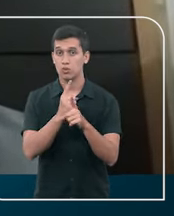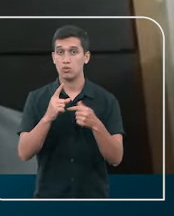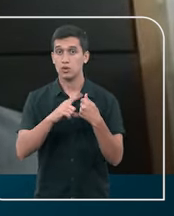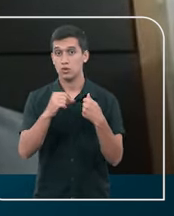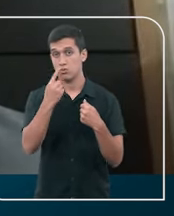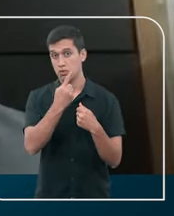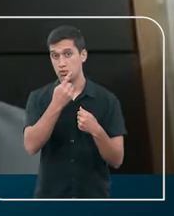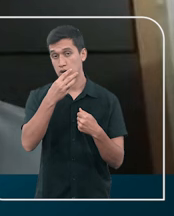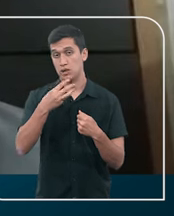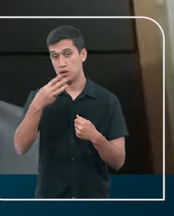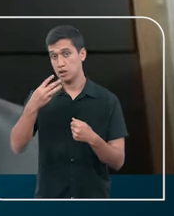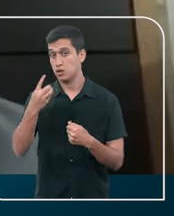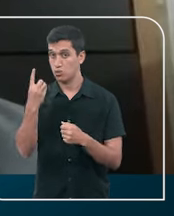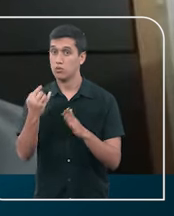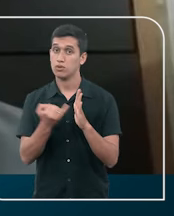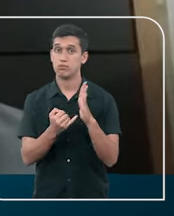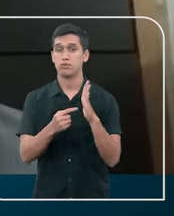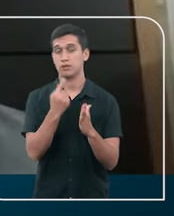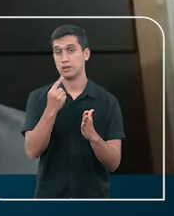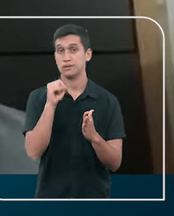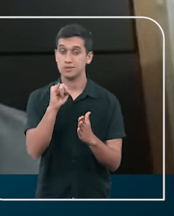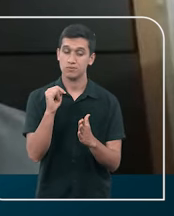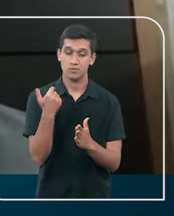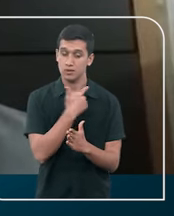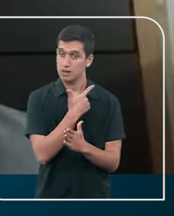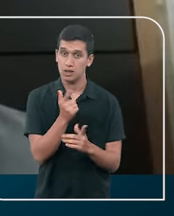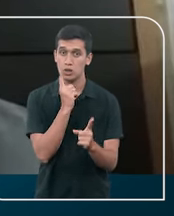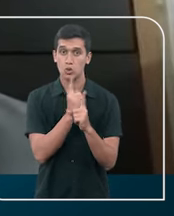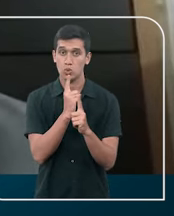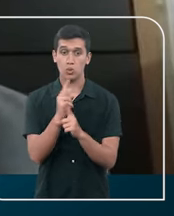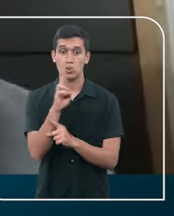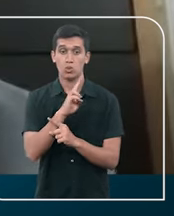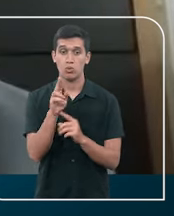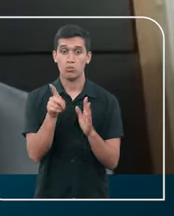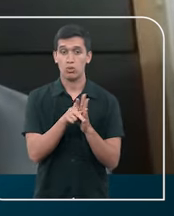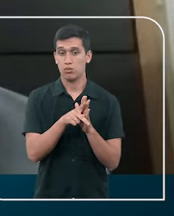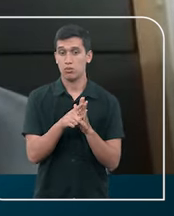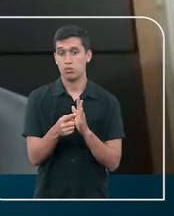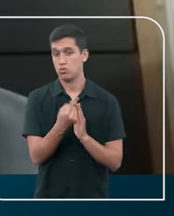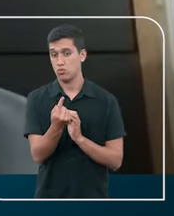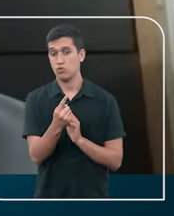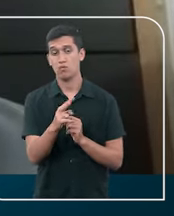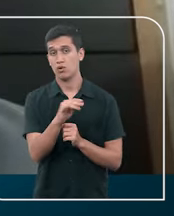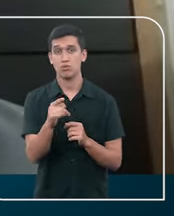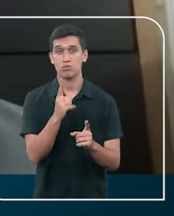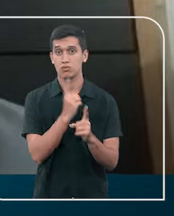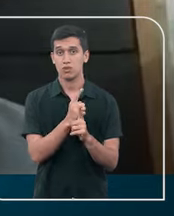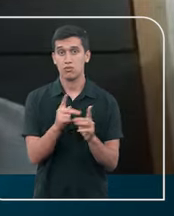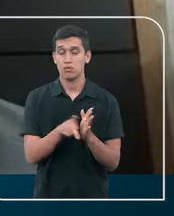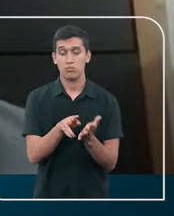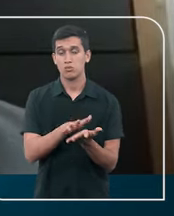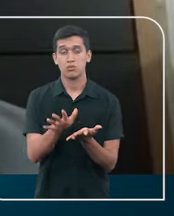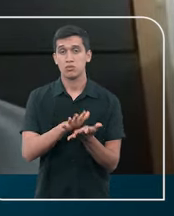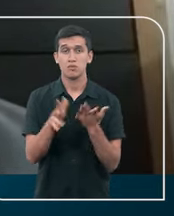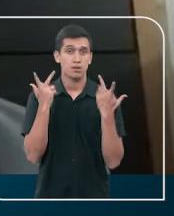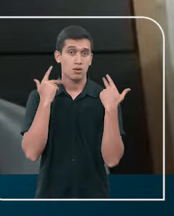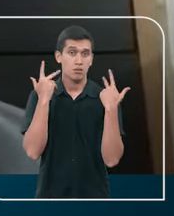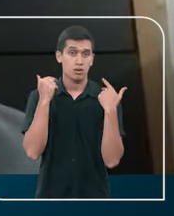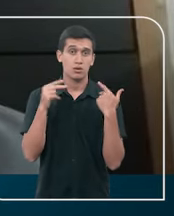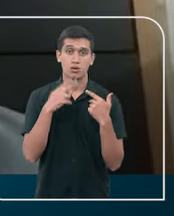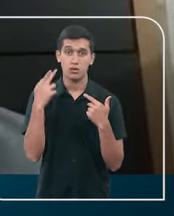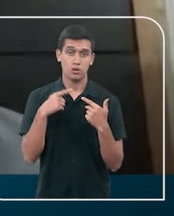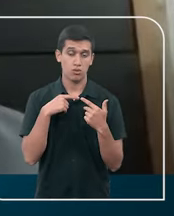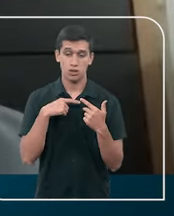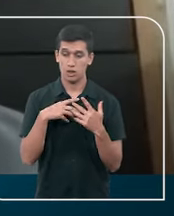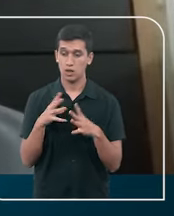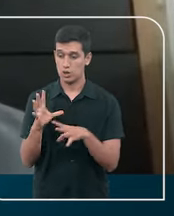inciso primeo se você não tem com mensurar utilização individualizada aquilo acaba virando despesa comum né então o rateio de uma despesa comum vai